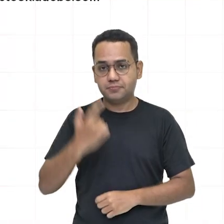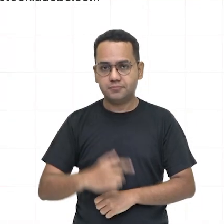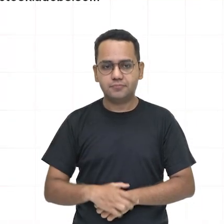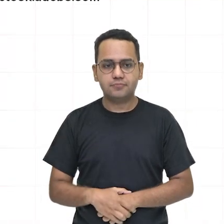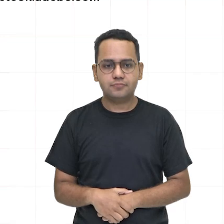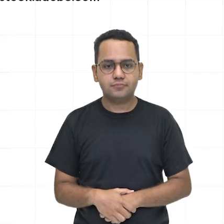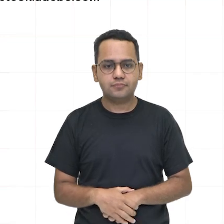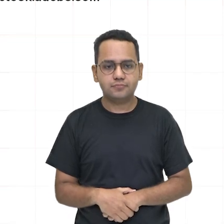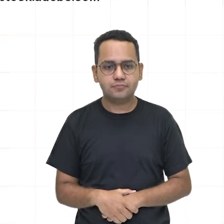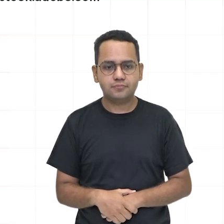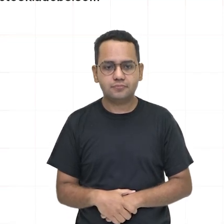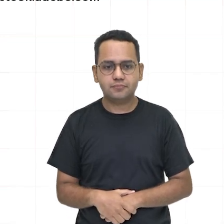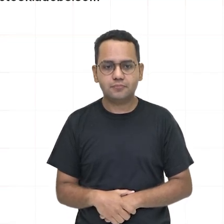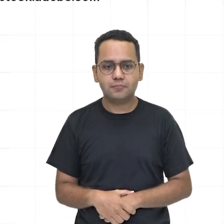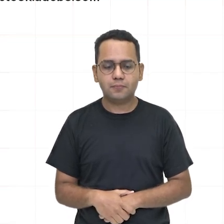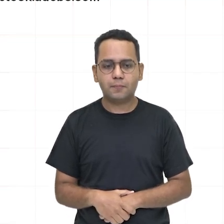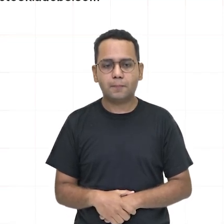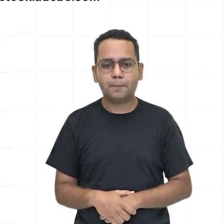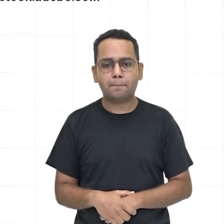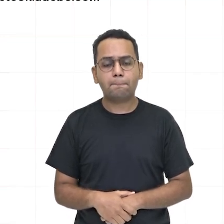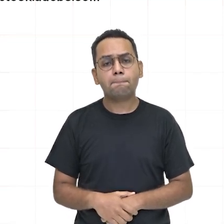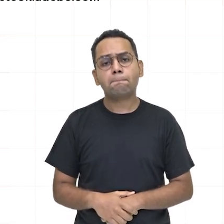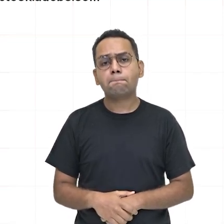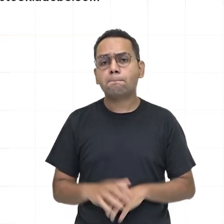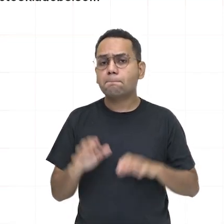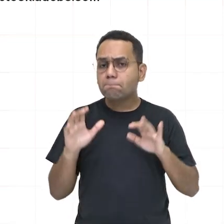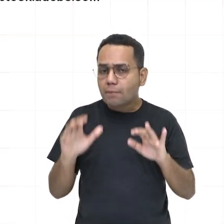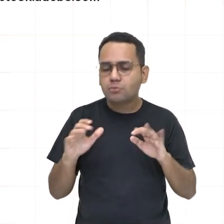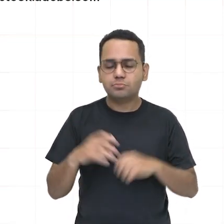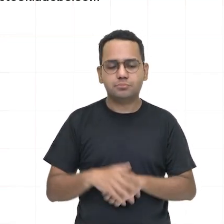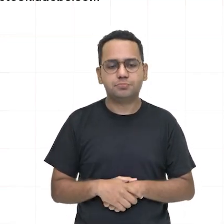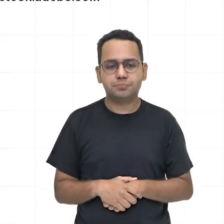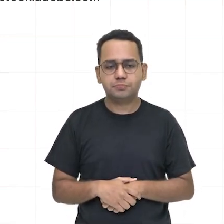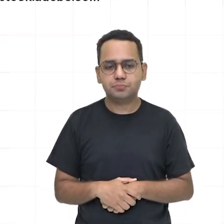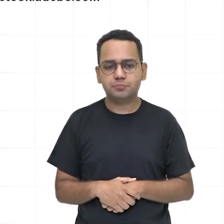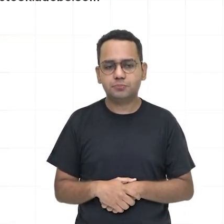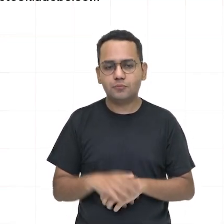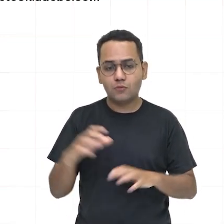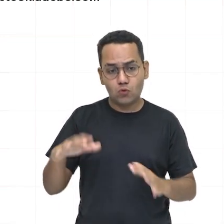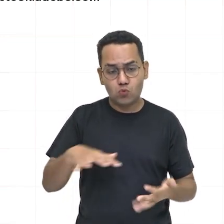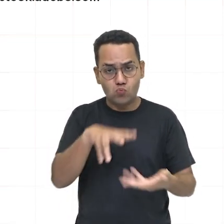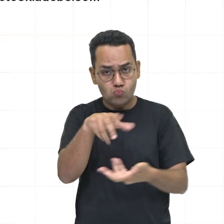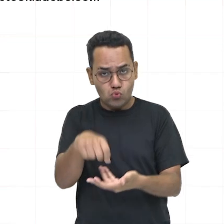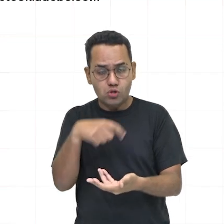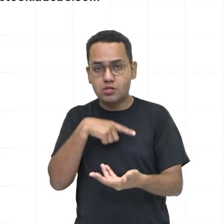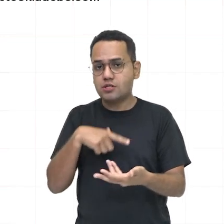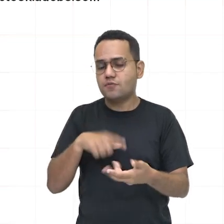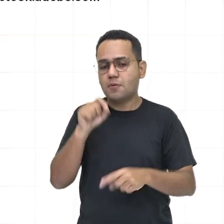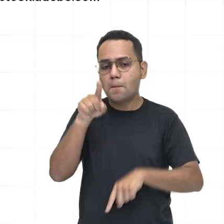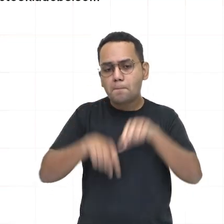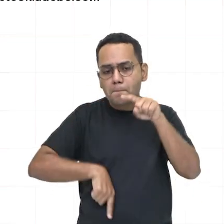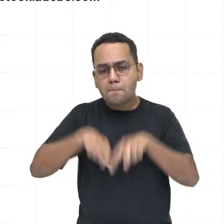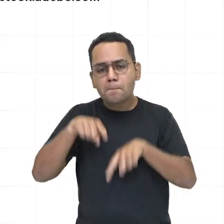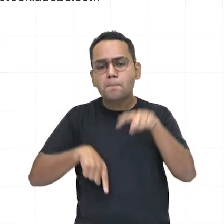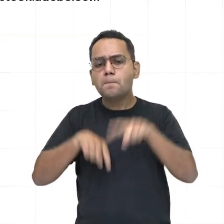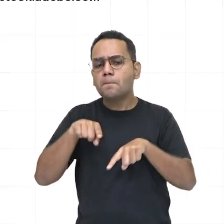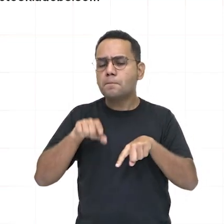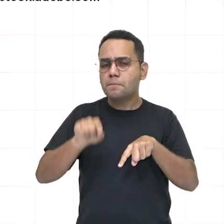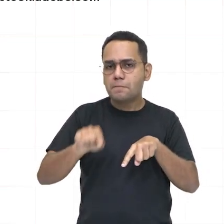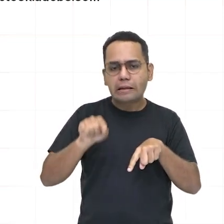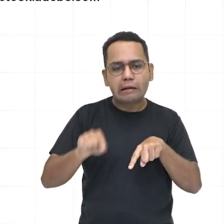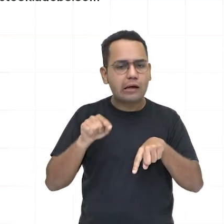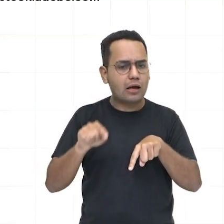o mundo todo passou a consumir produtos das mesmas marcas em diversos setores do